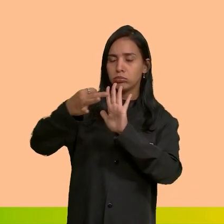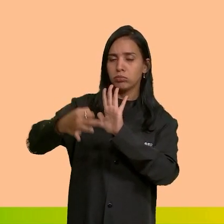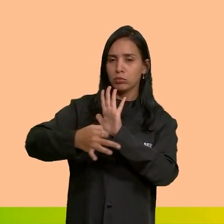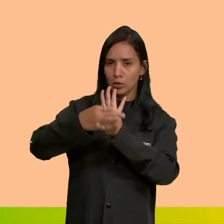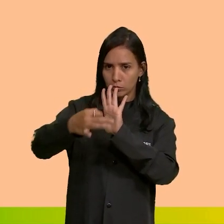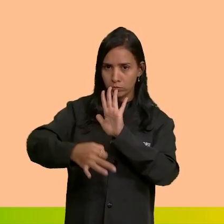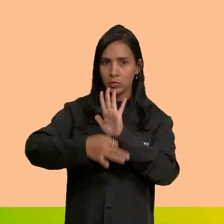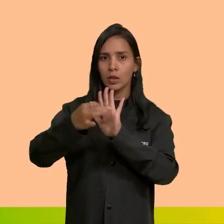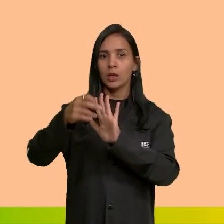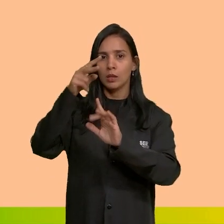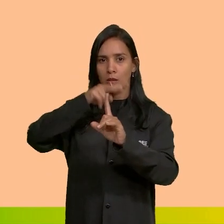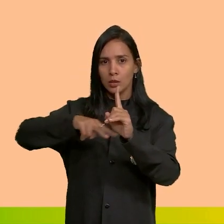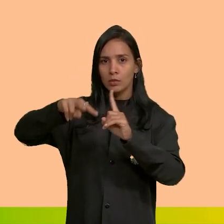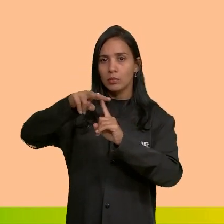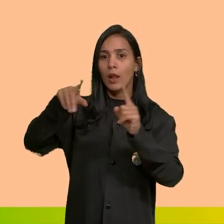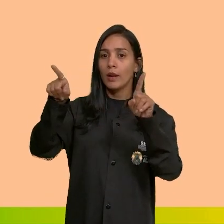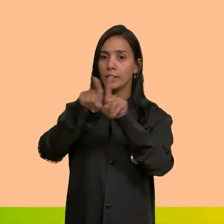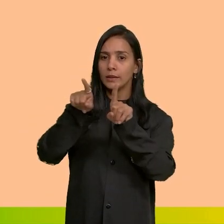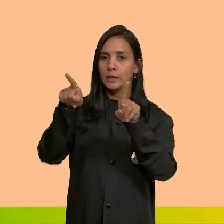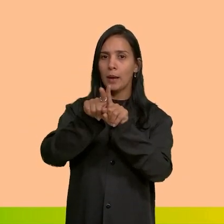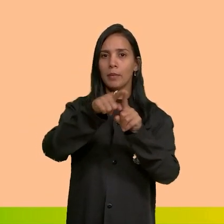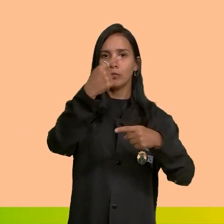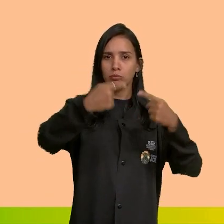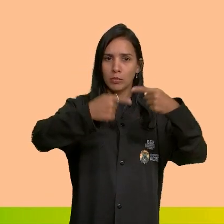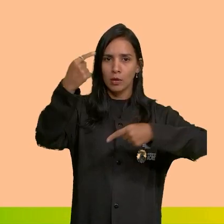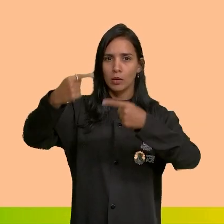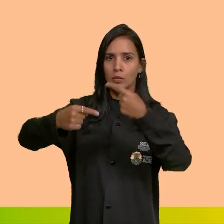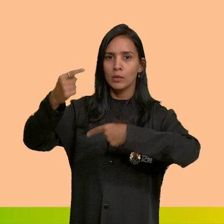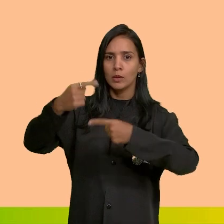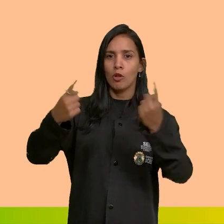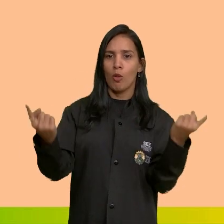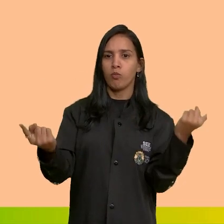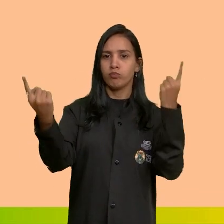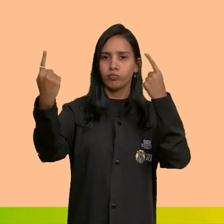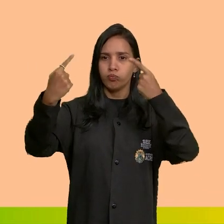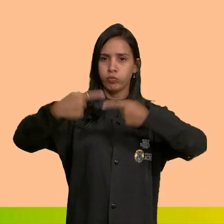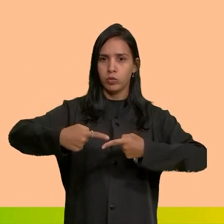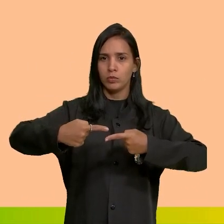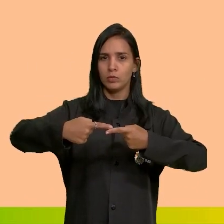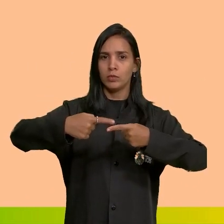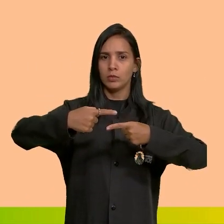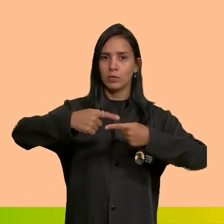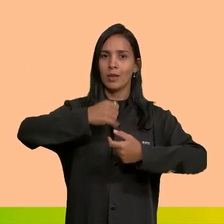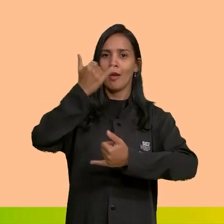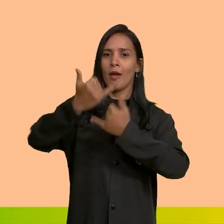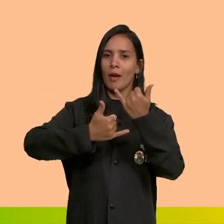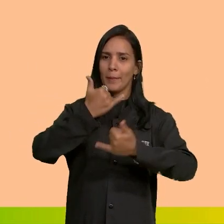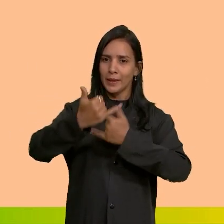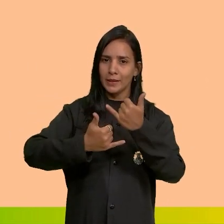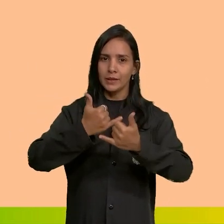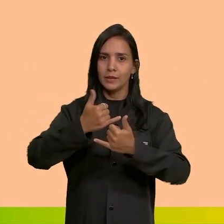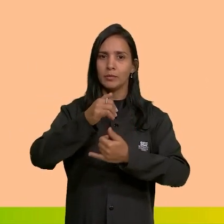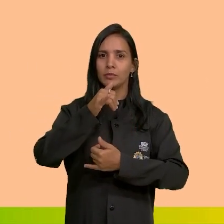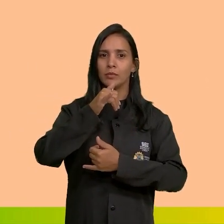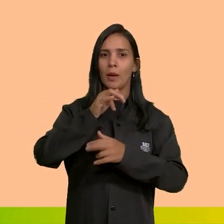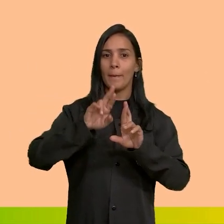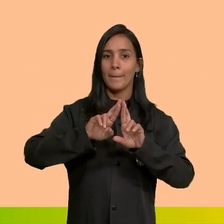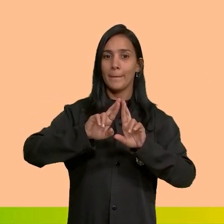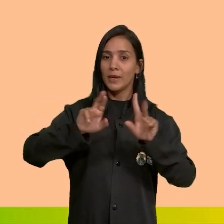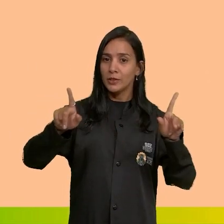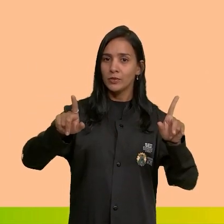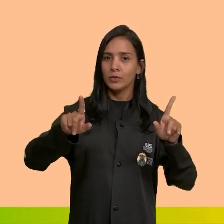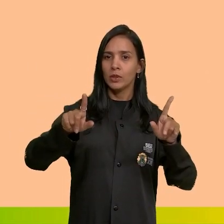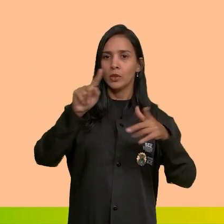sobre questões sociais e políticas em contraposição ao mero entretenimento. Ao contrário dos gêneros